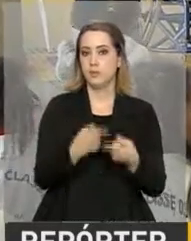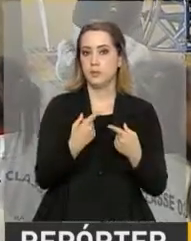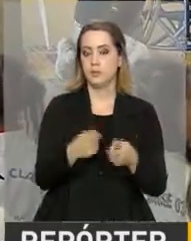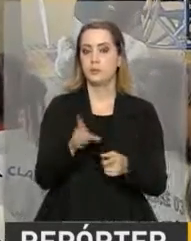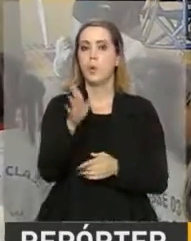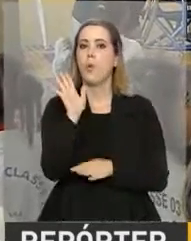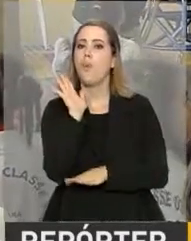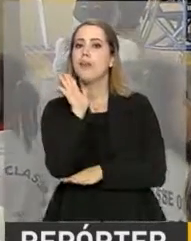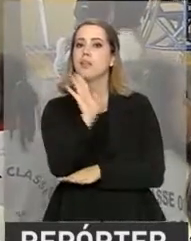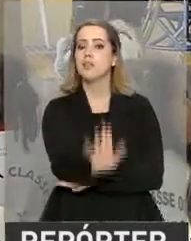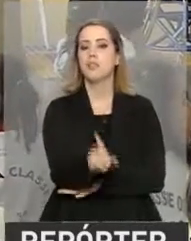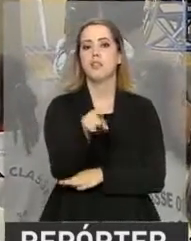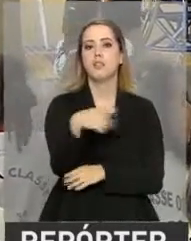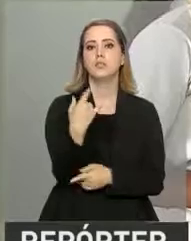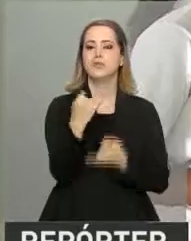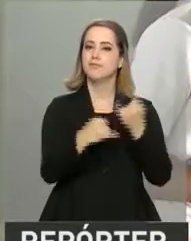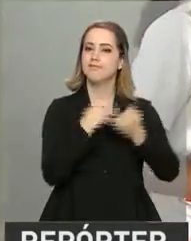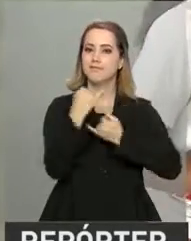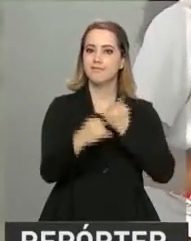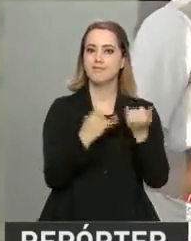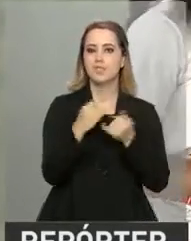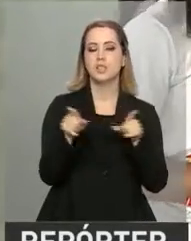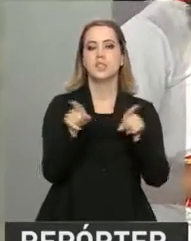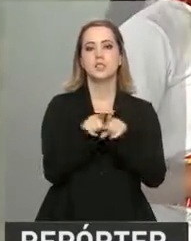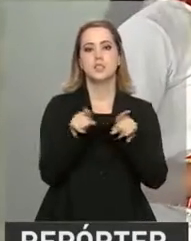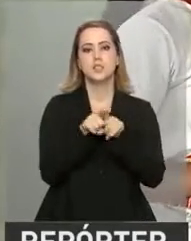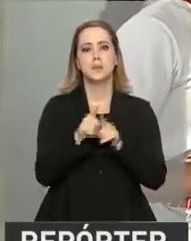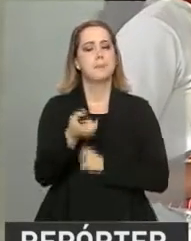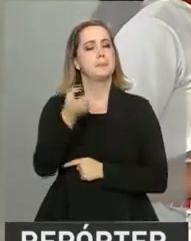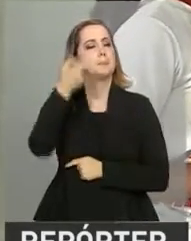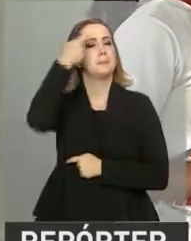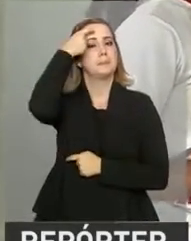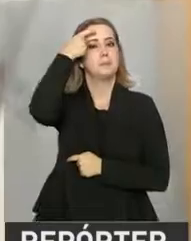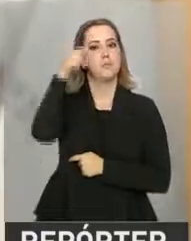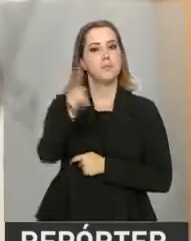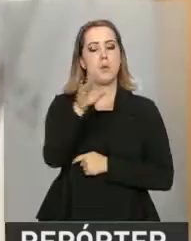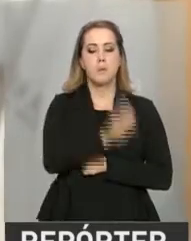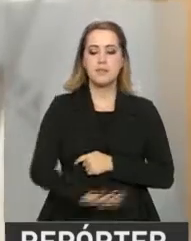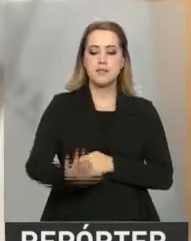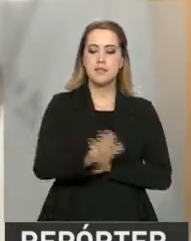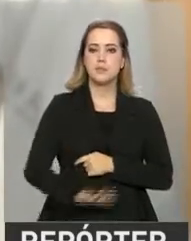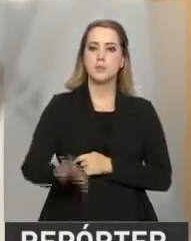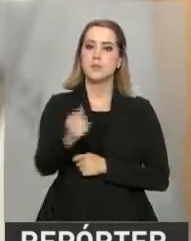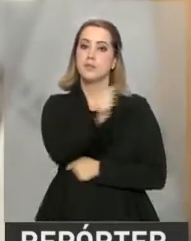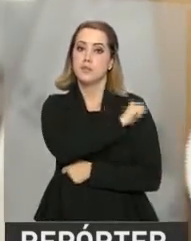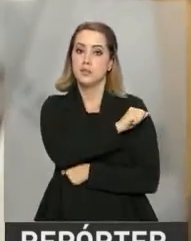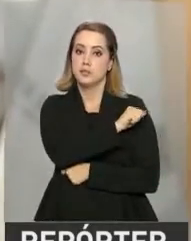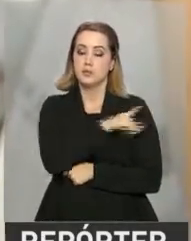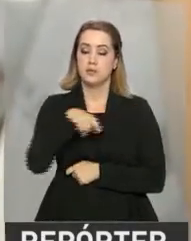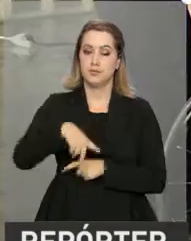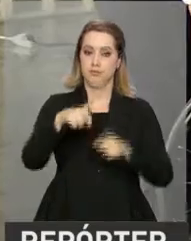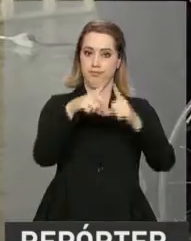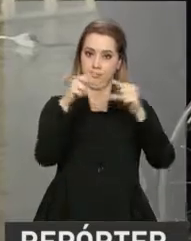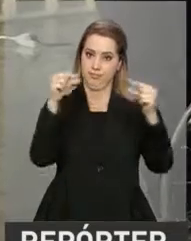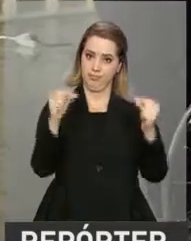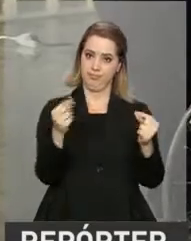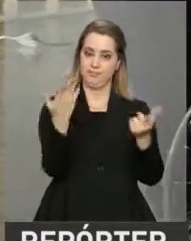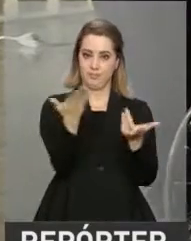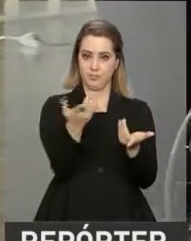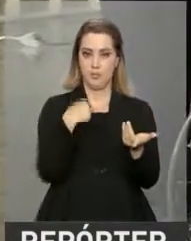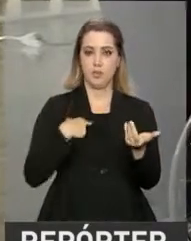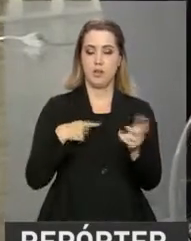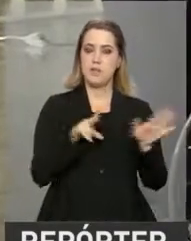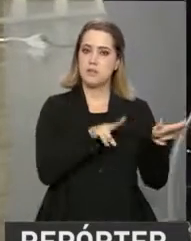Uma tarde de muita diversão e também de conscientização para estes pequenos estudantes de Brasília. Na semana